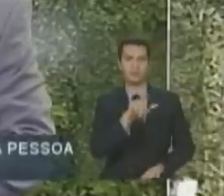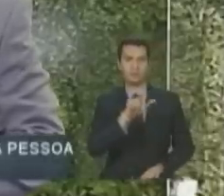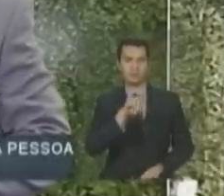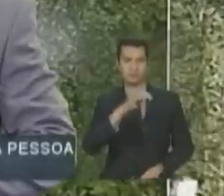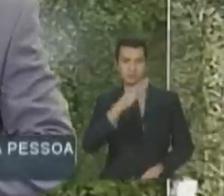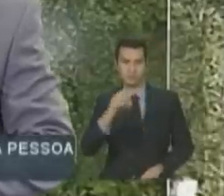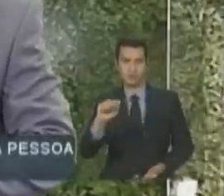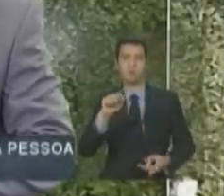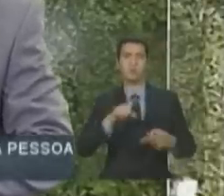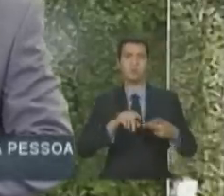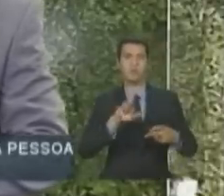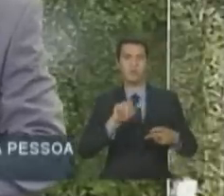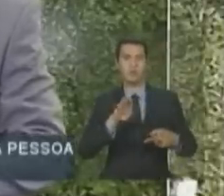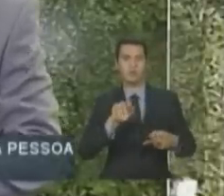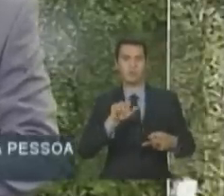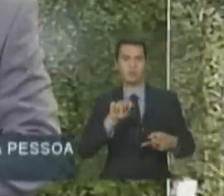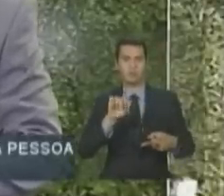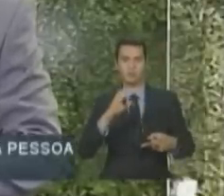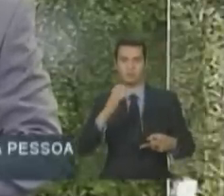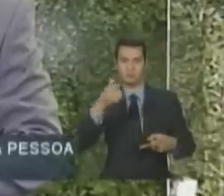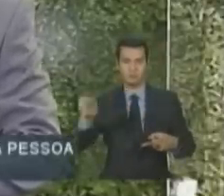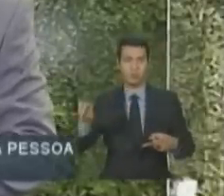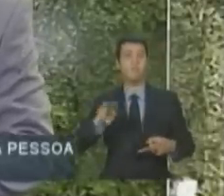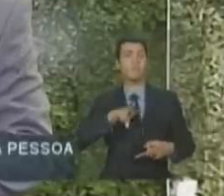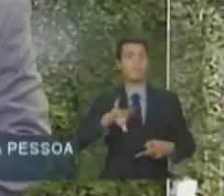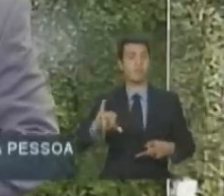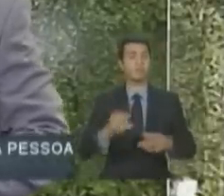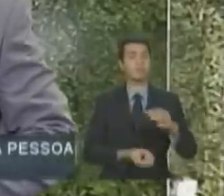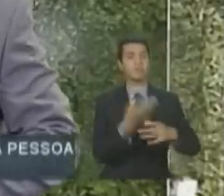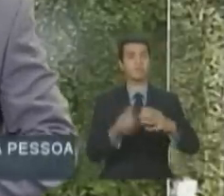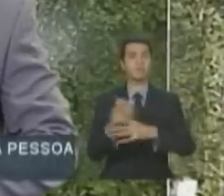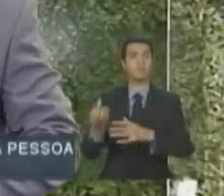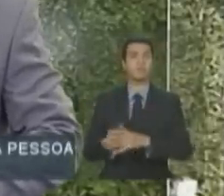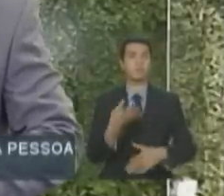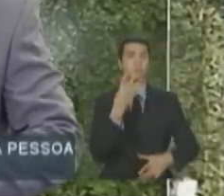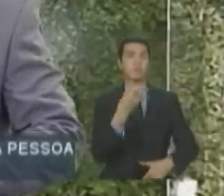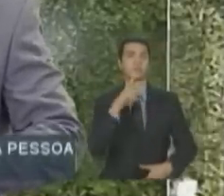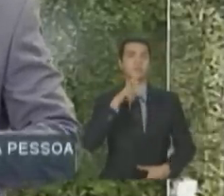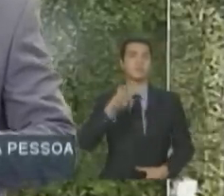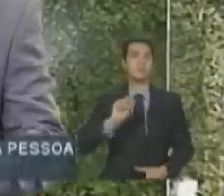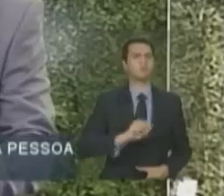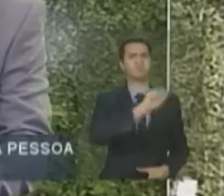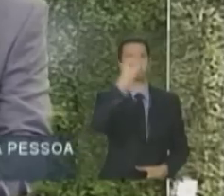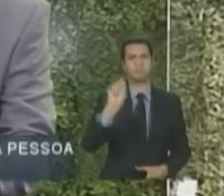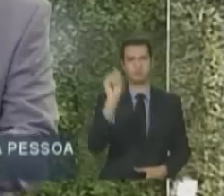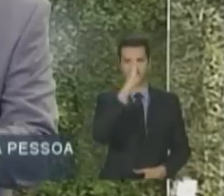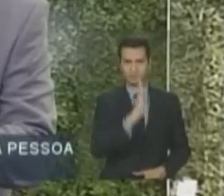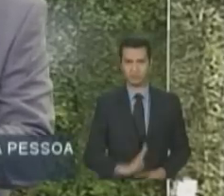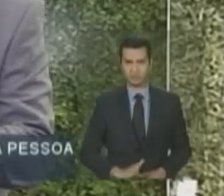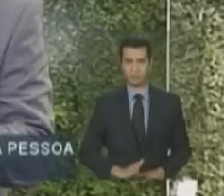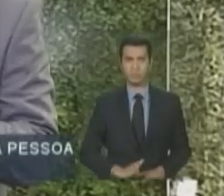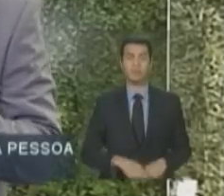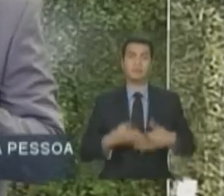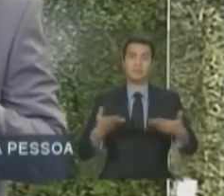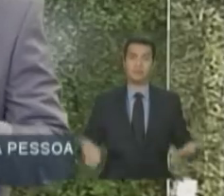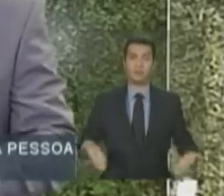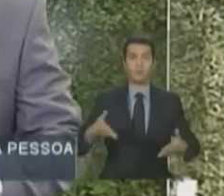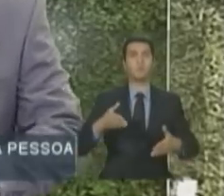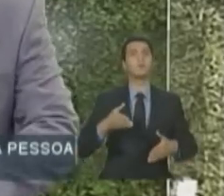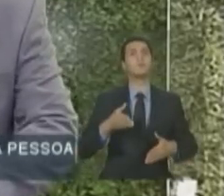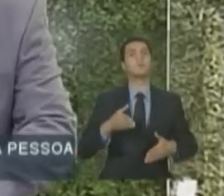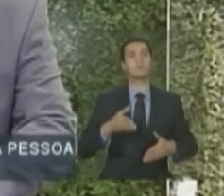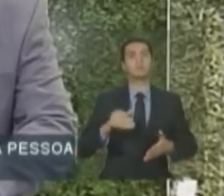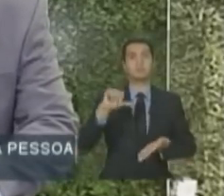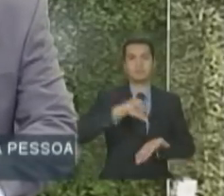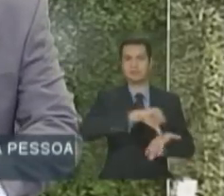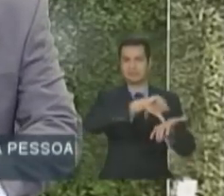aí 45 centros, né, em todo o Brasil. Então, essa rede é uma rede que também vai fazer muita diferença